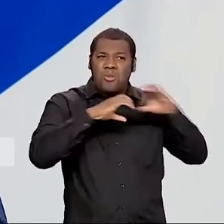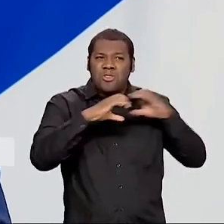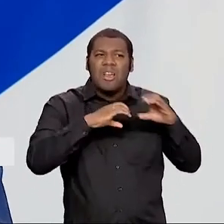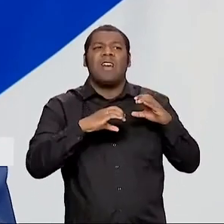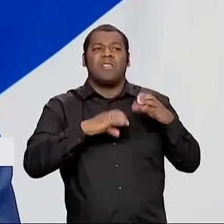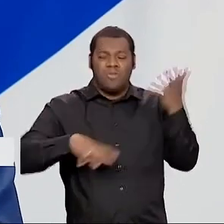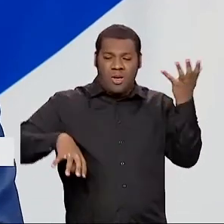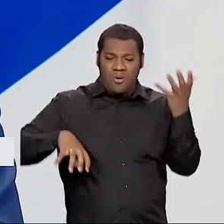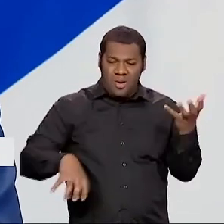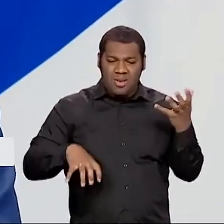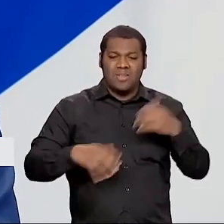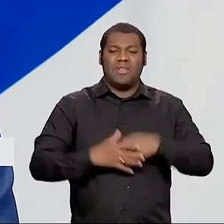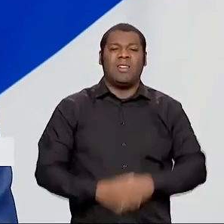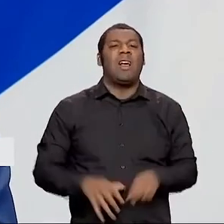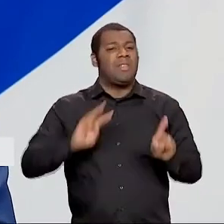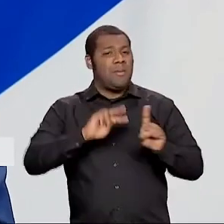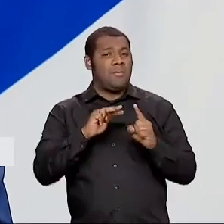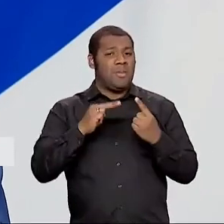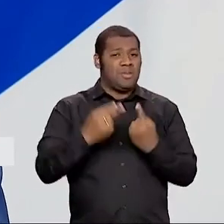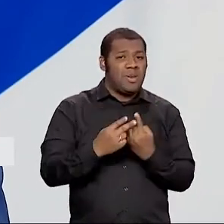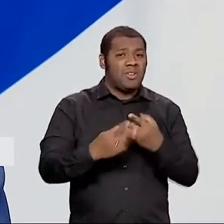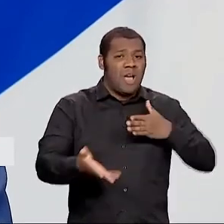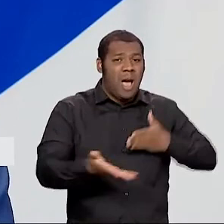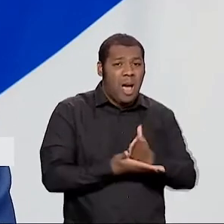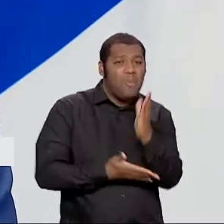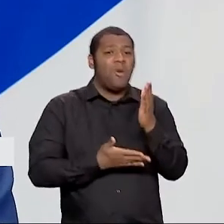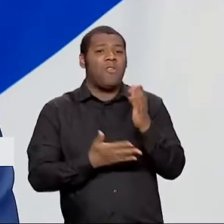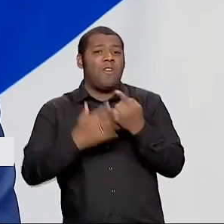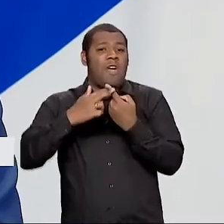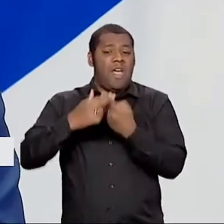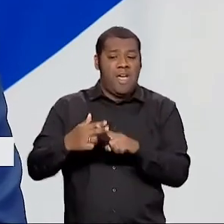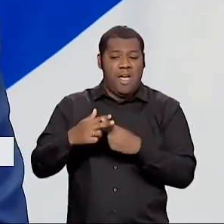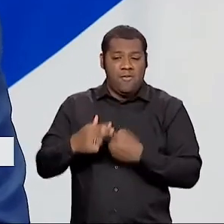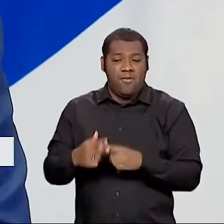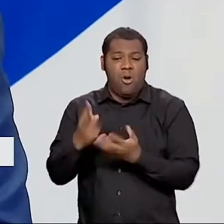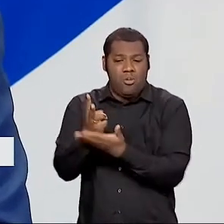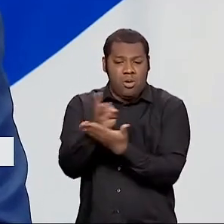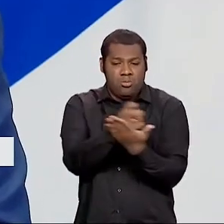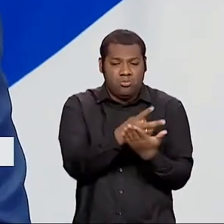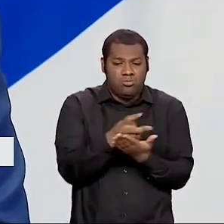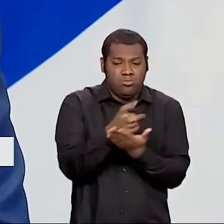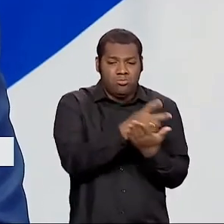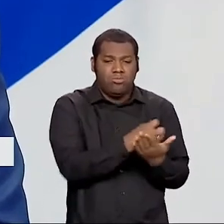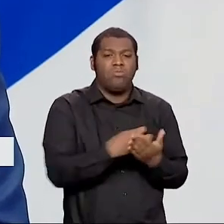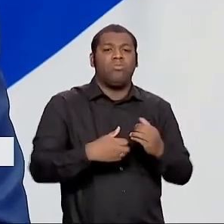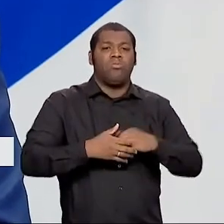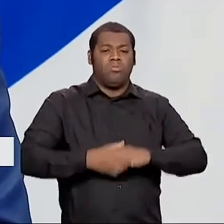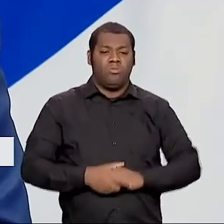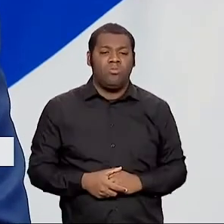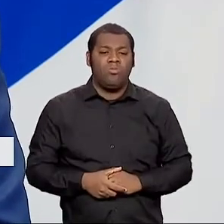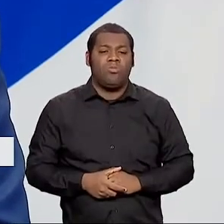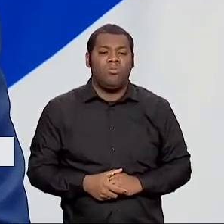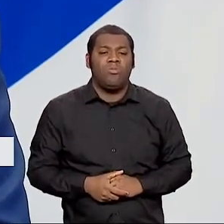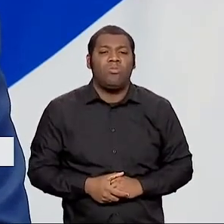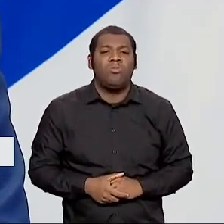ele está certo que a gente vai aprovar a reforma tributária, sabe, com